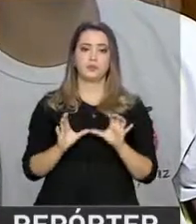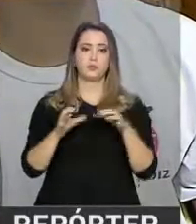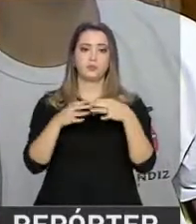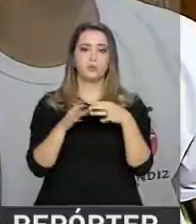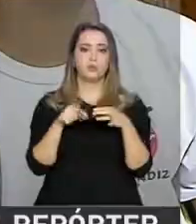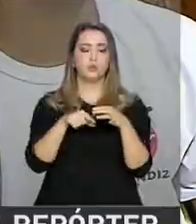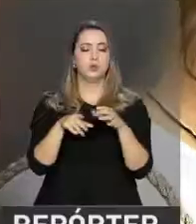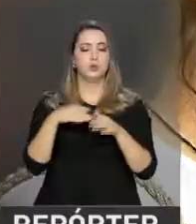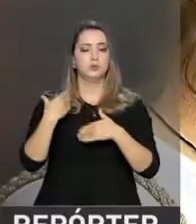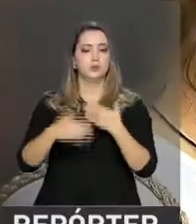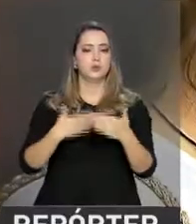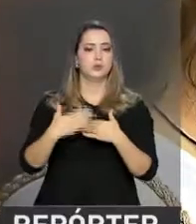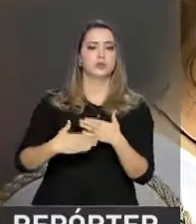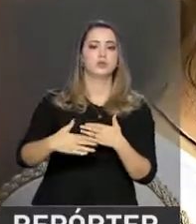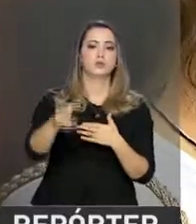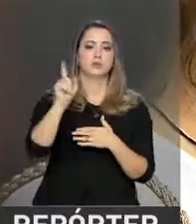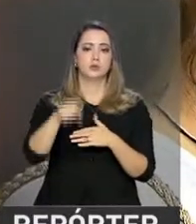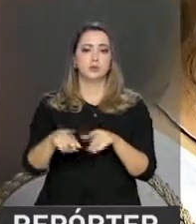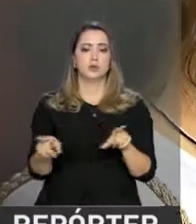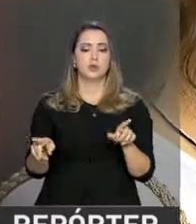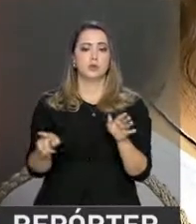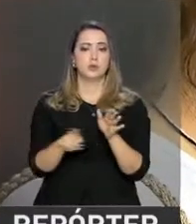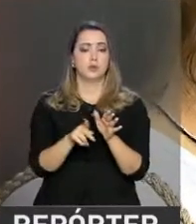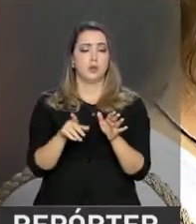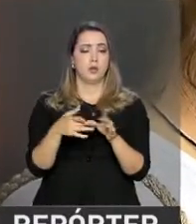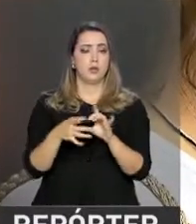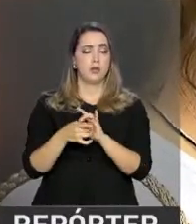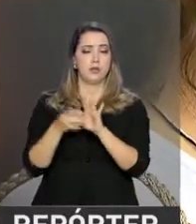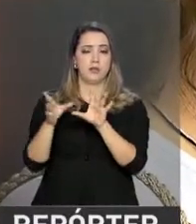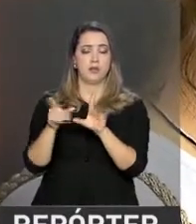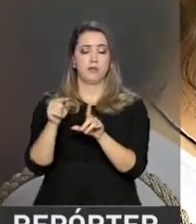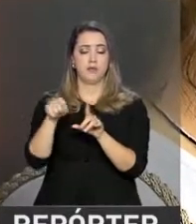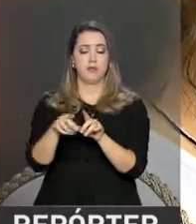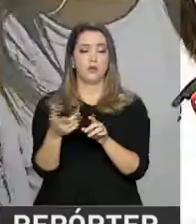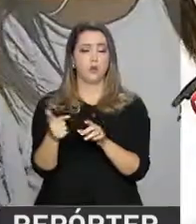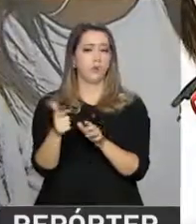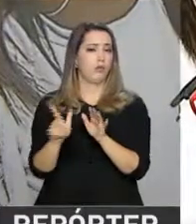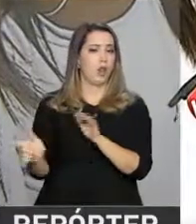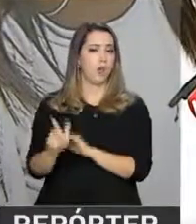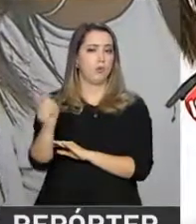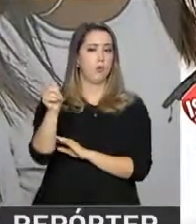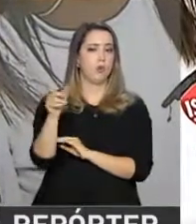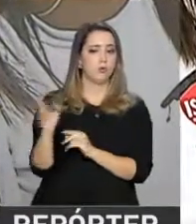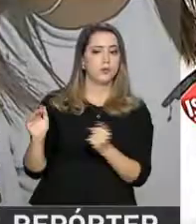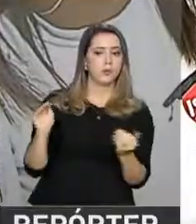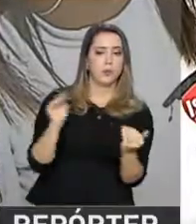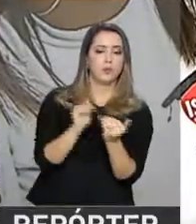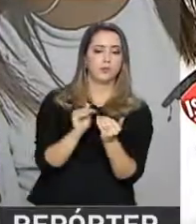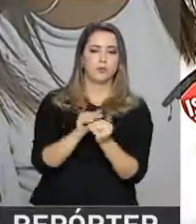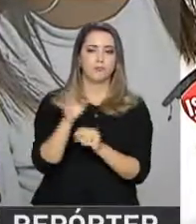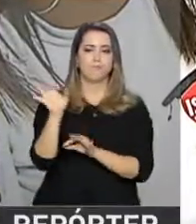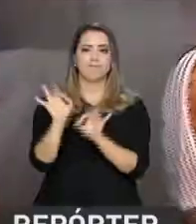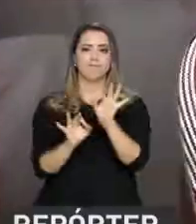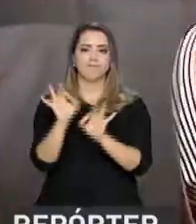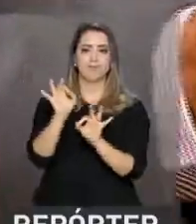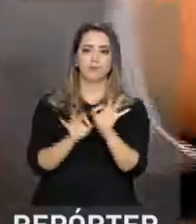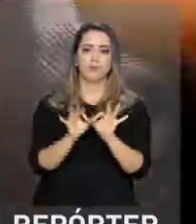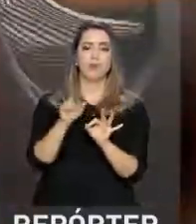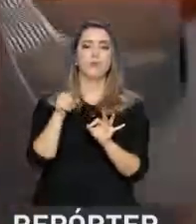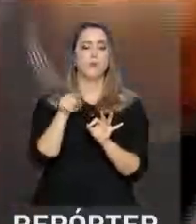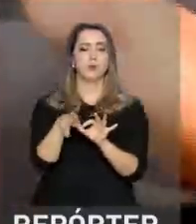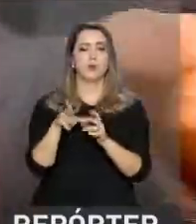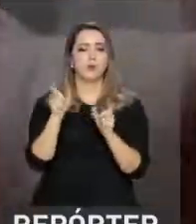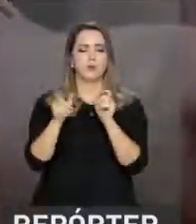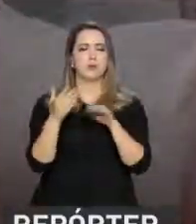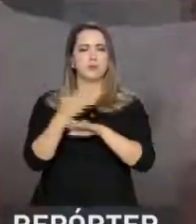desenvolvimento é uma entidade sem fins lucrativos que tem por objetivo preparar futuros profissionais já recebeu